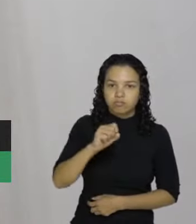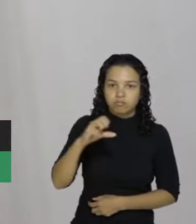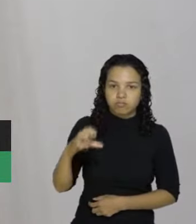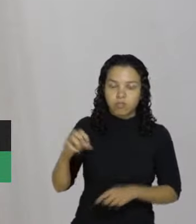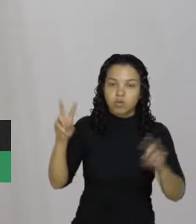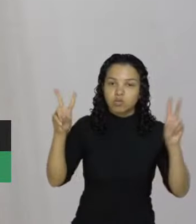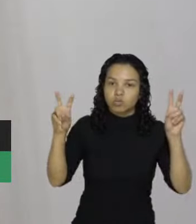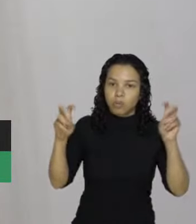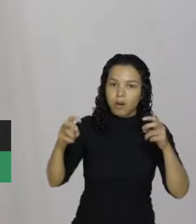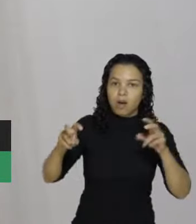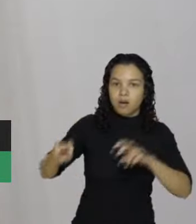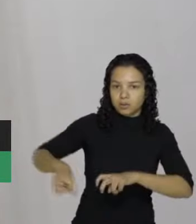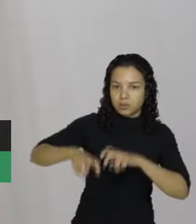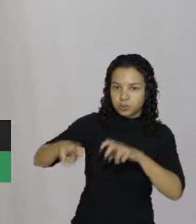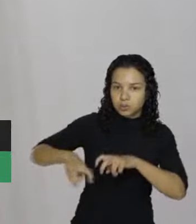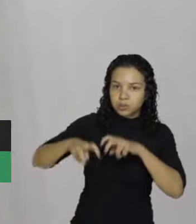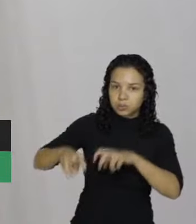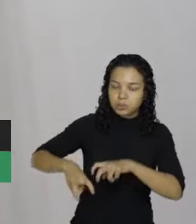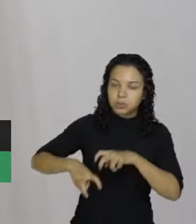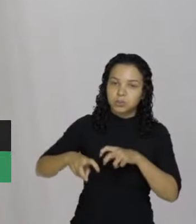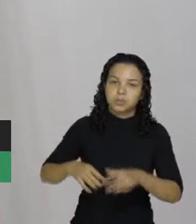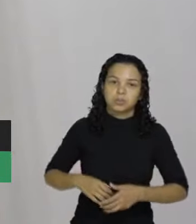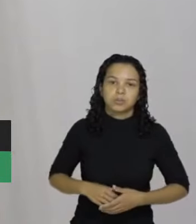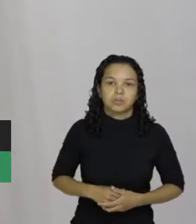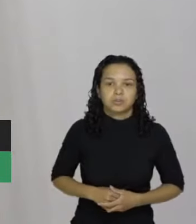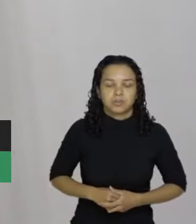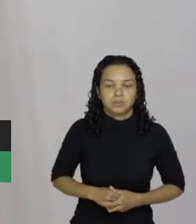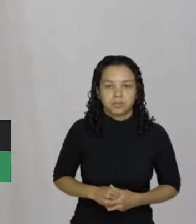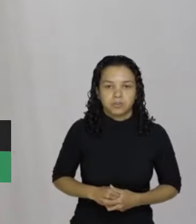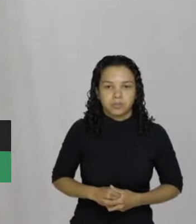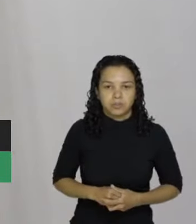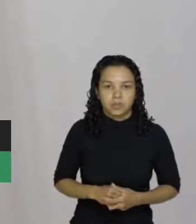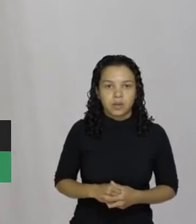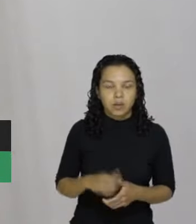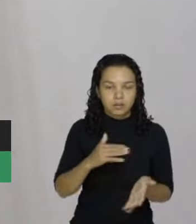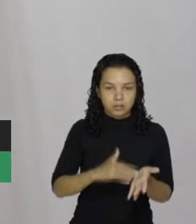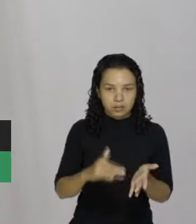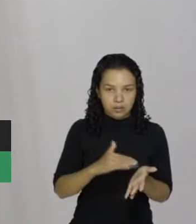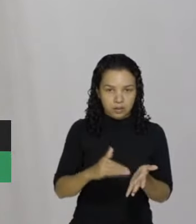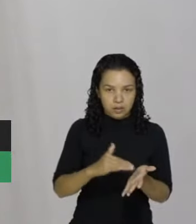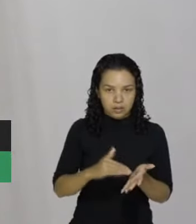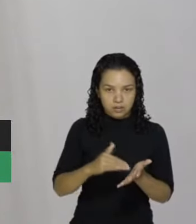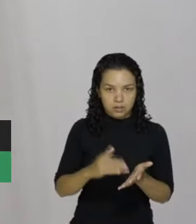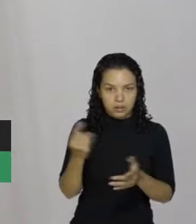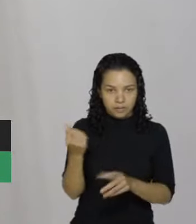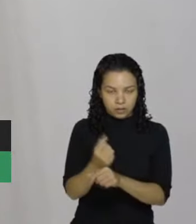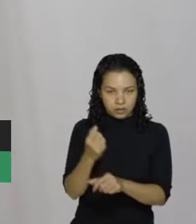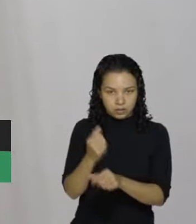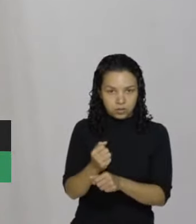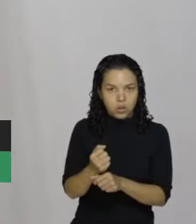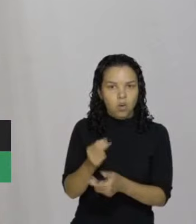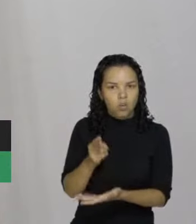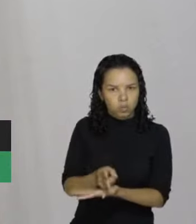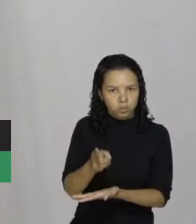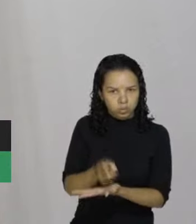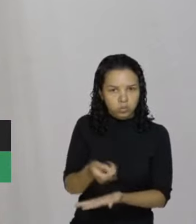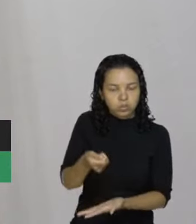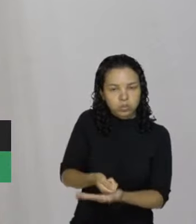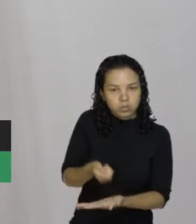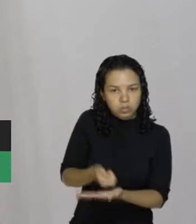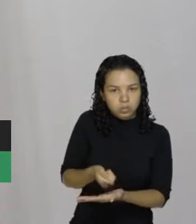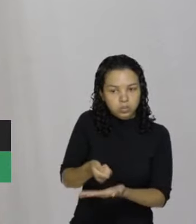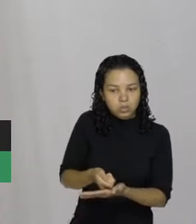setor da agricultura. O primeiro deles, a Secretaria da Fazenda continua insistindo de que, a partir de